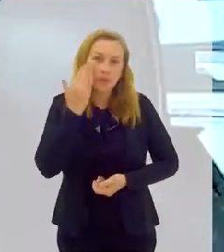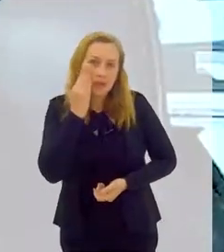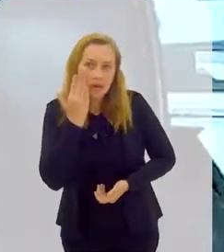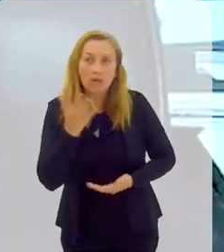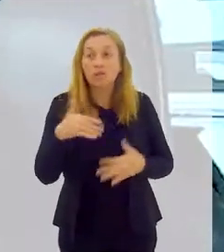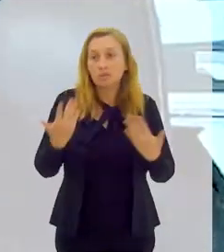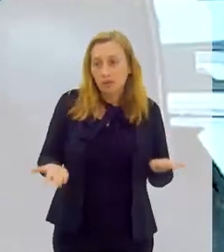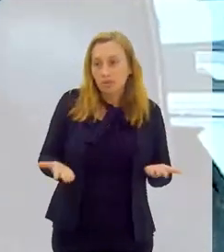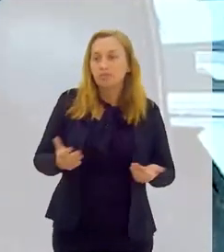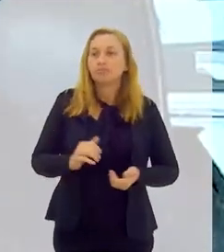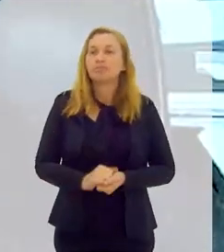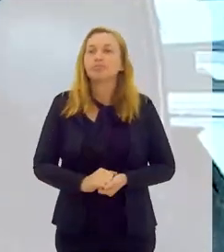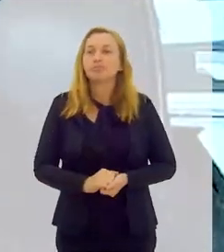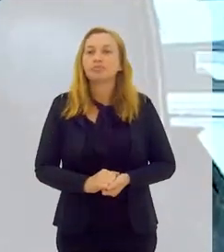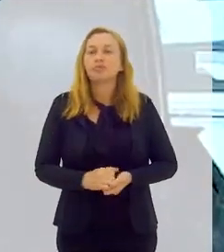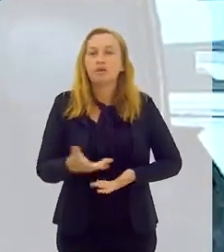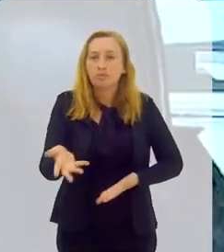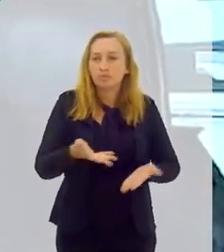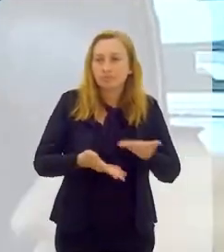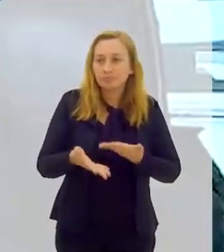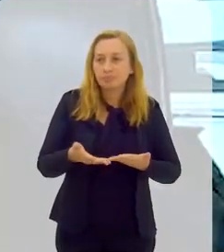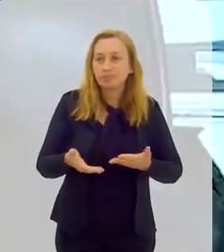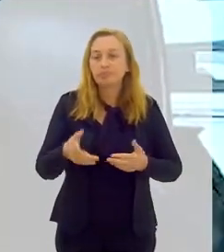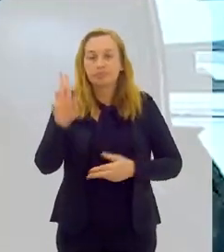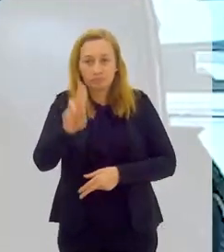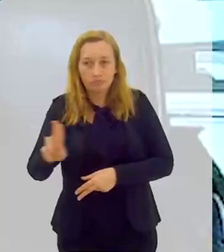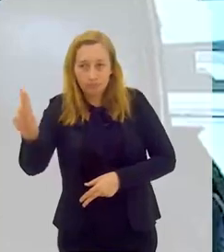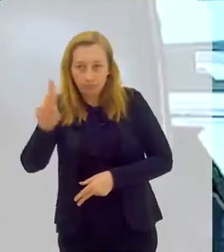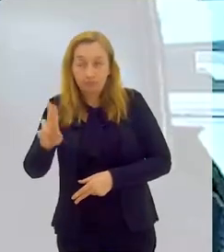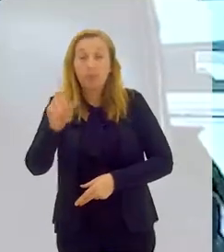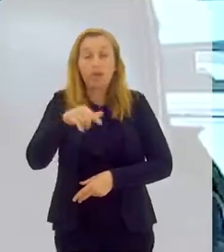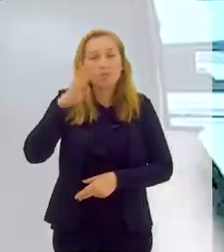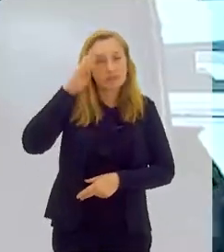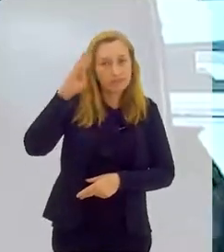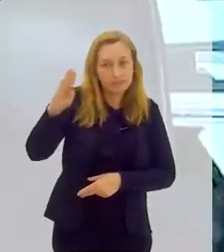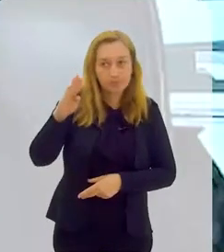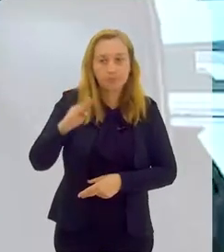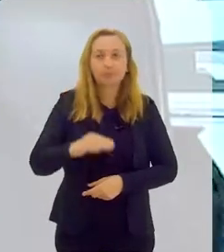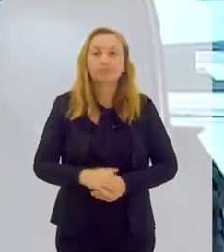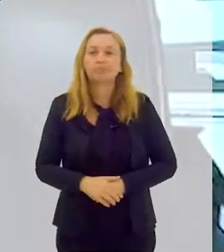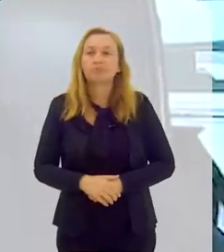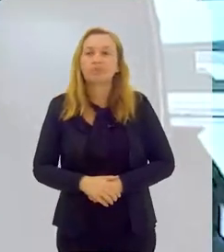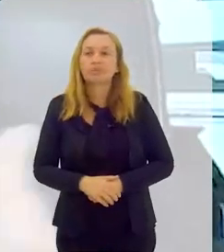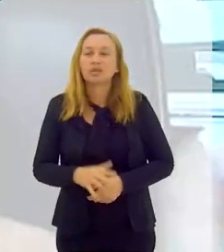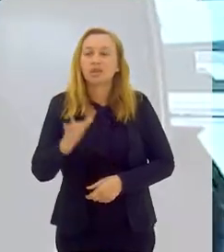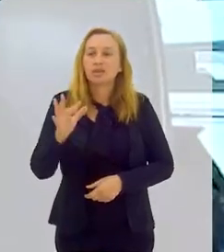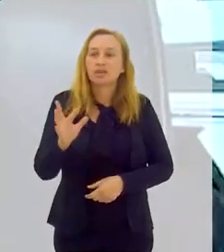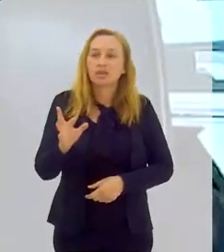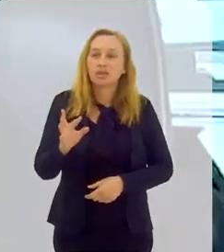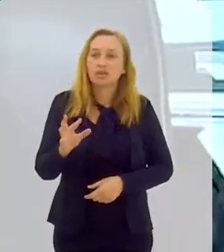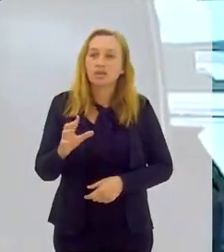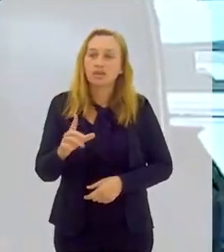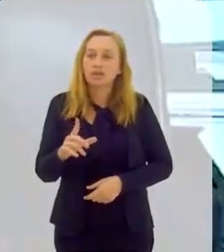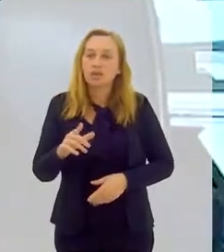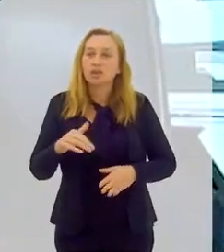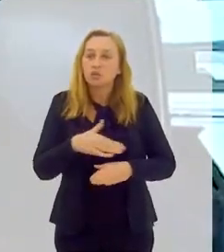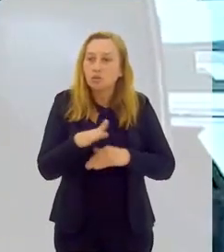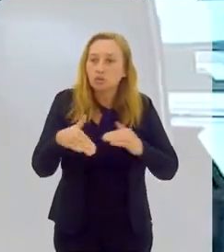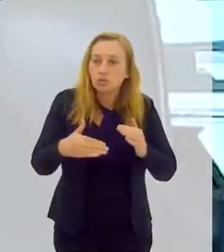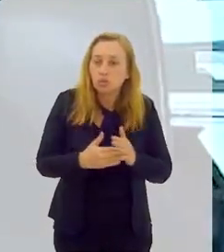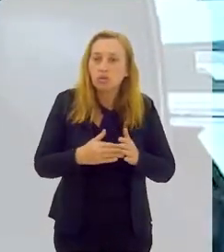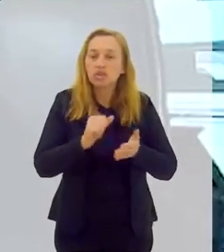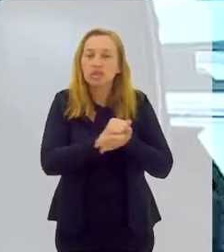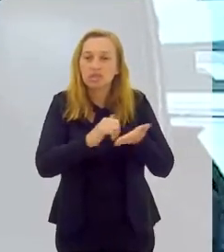isso, entendeu? Então, a participação das universidades é fundamental. A gente tem prestigiado, na medida do